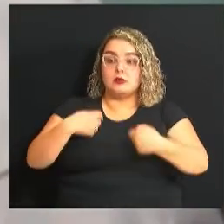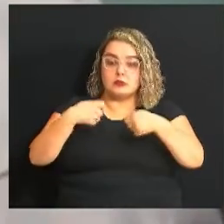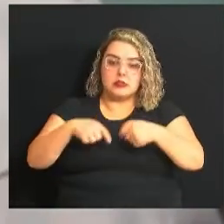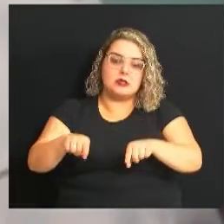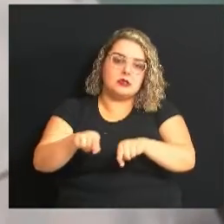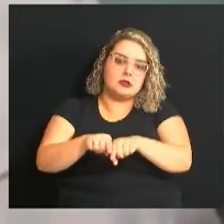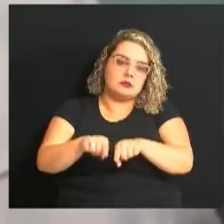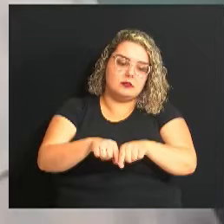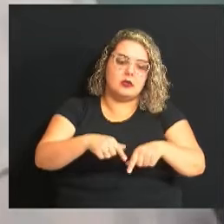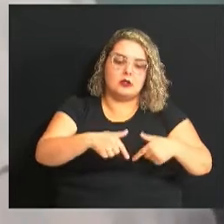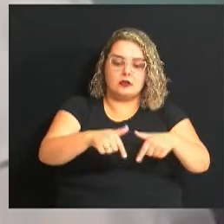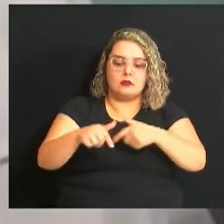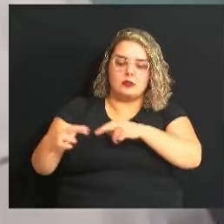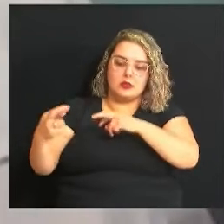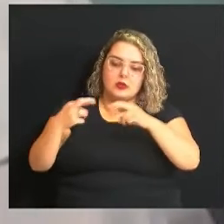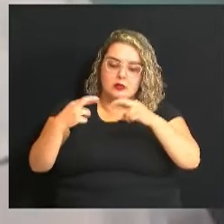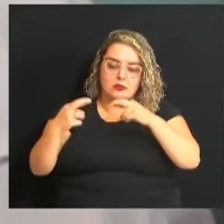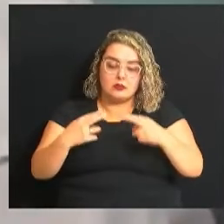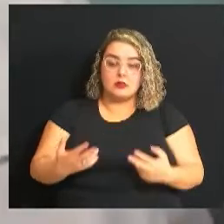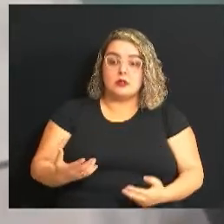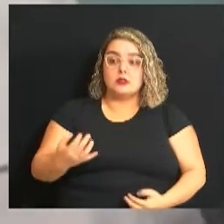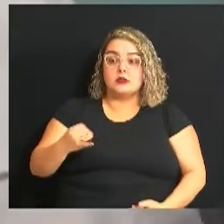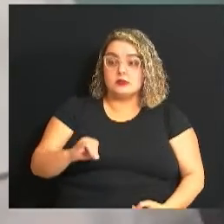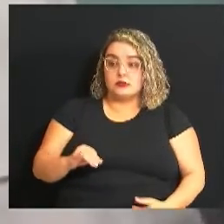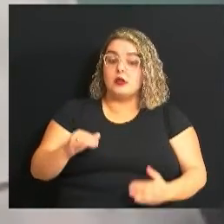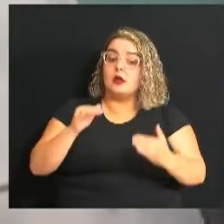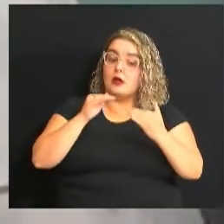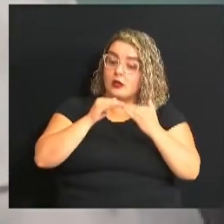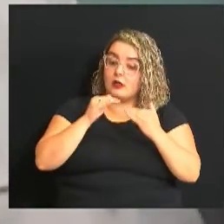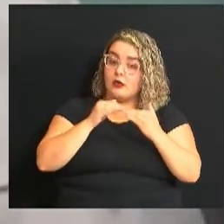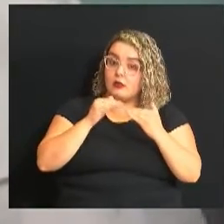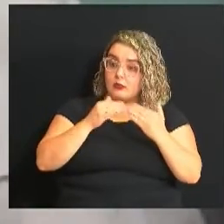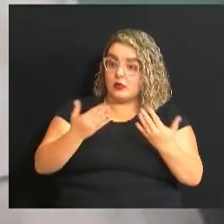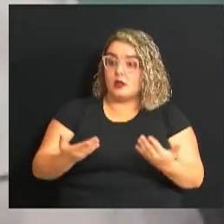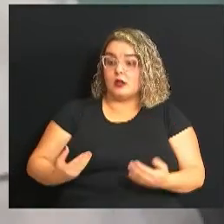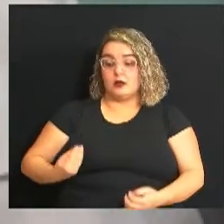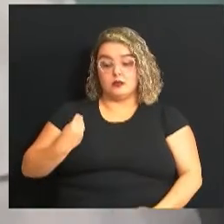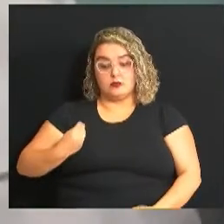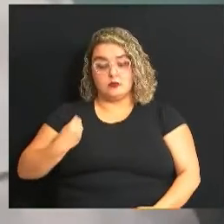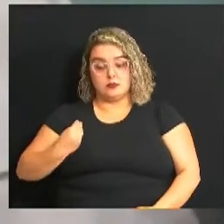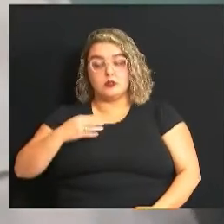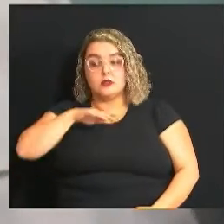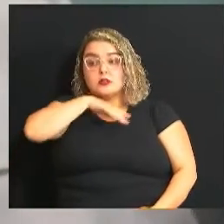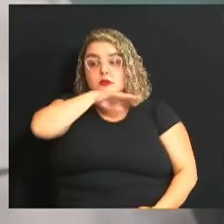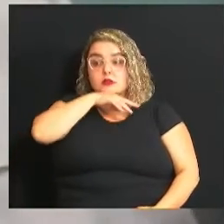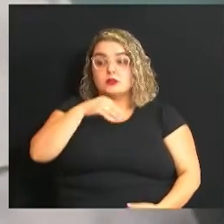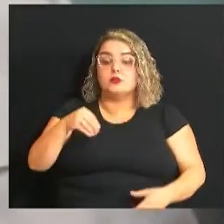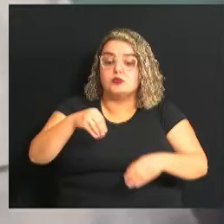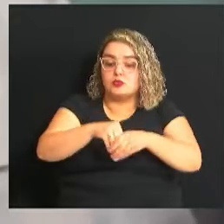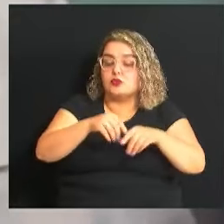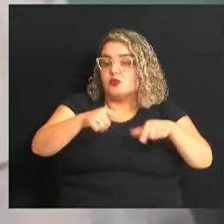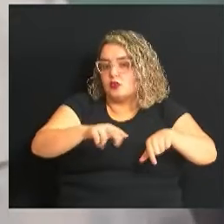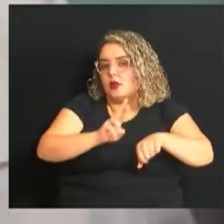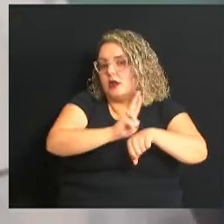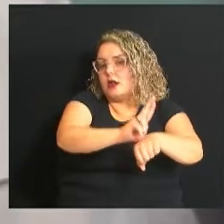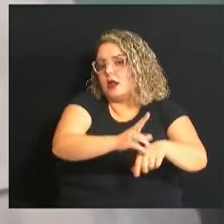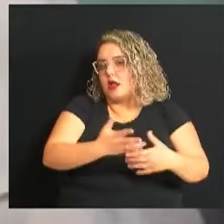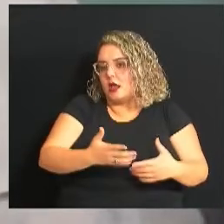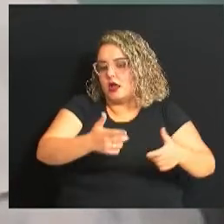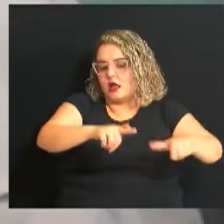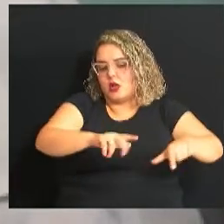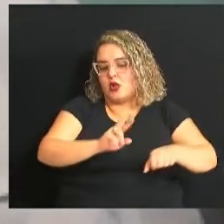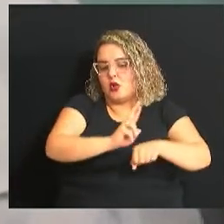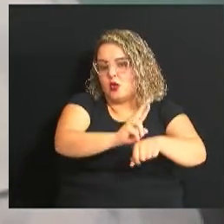de monitoramento para verificar se é compatível a existência dessas espécies com espaços que também